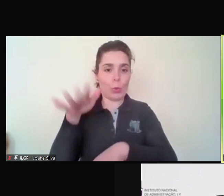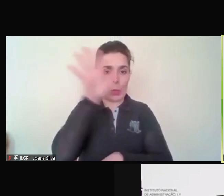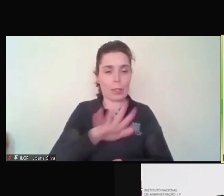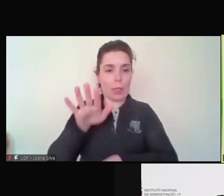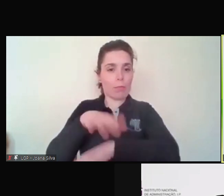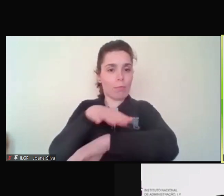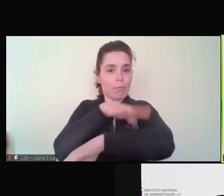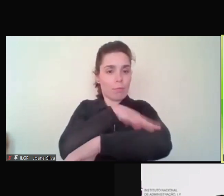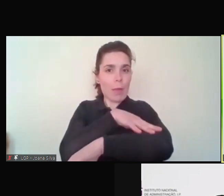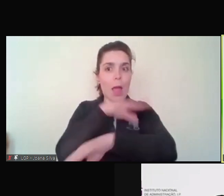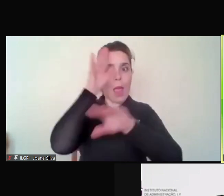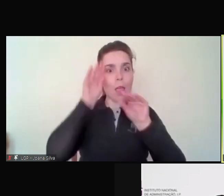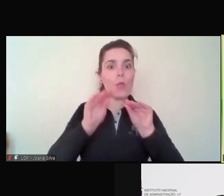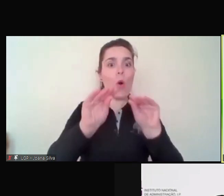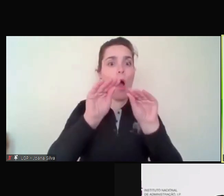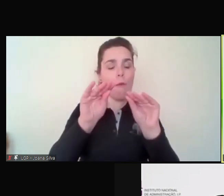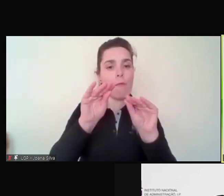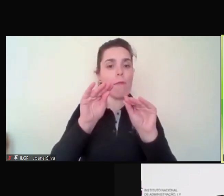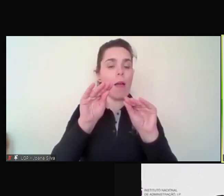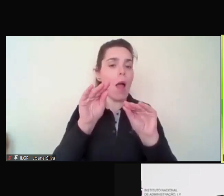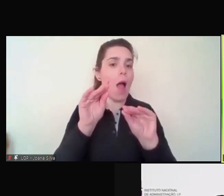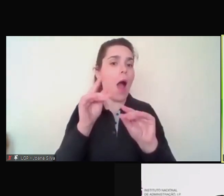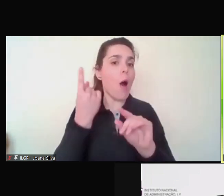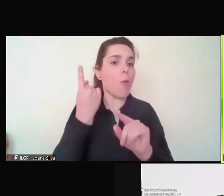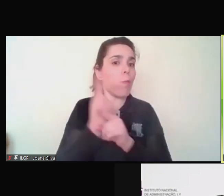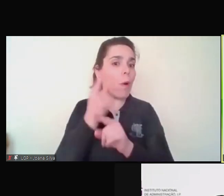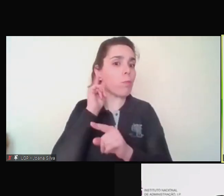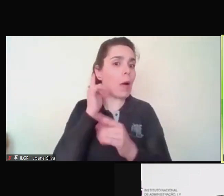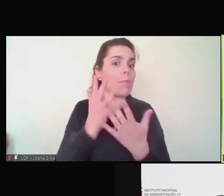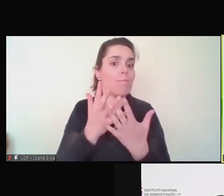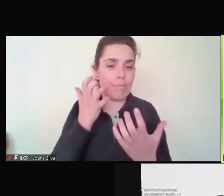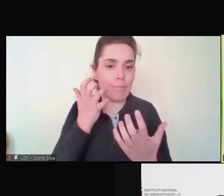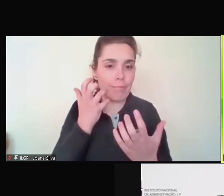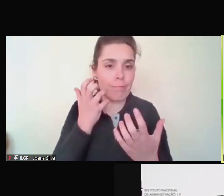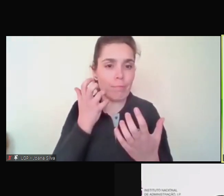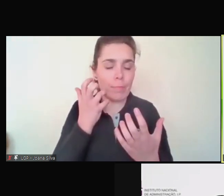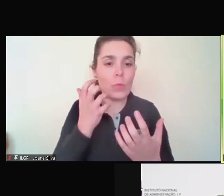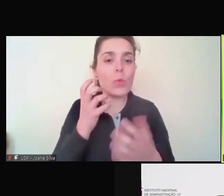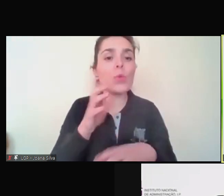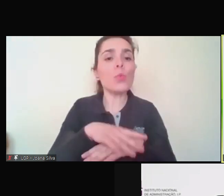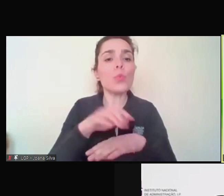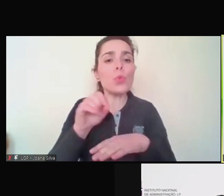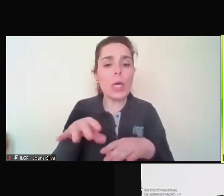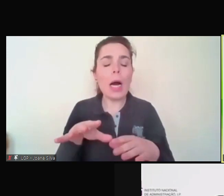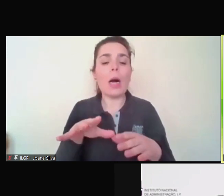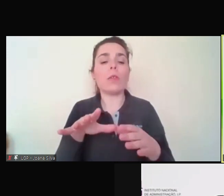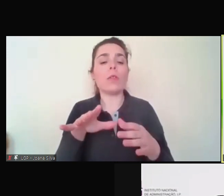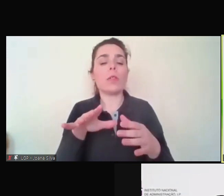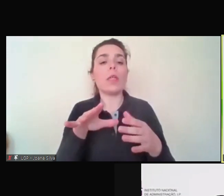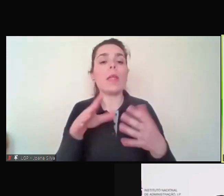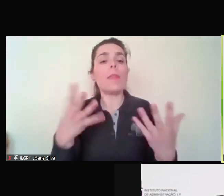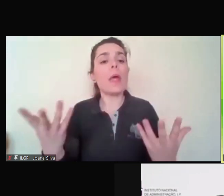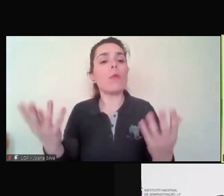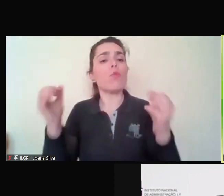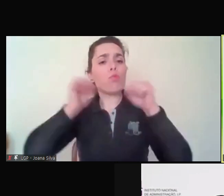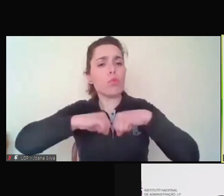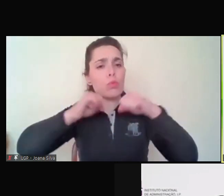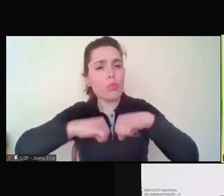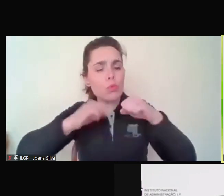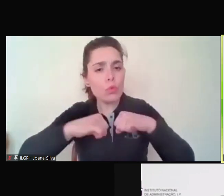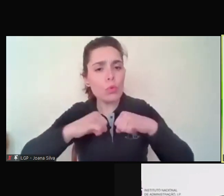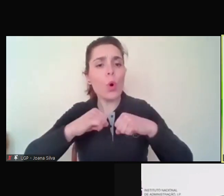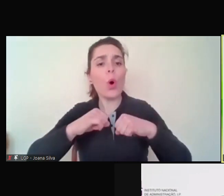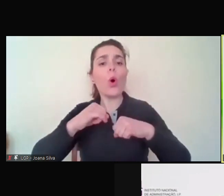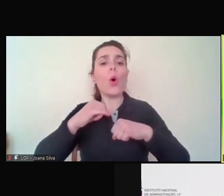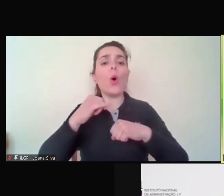na oferta formativa disponível. É o Consórcio de Impulso Digital para a Administração Pública, que nos permite olhar com